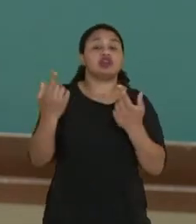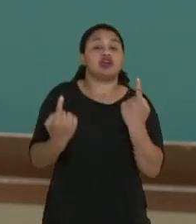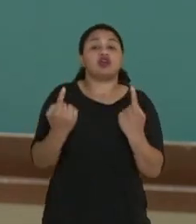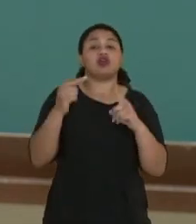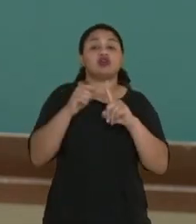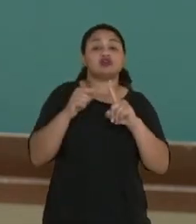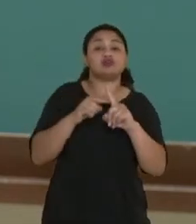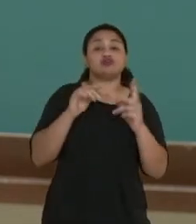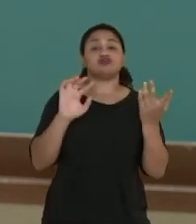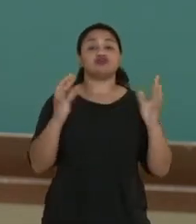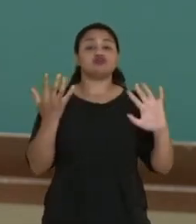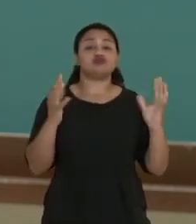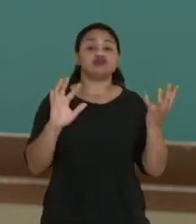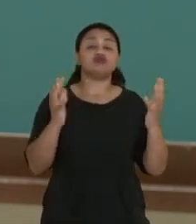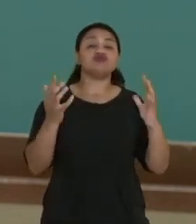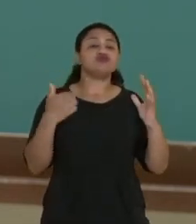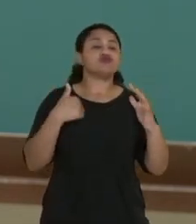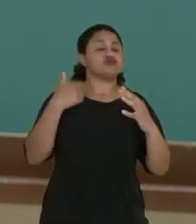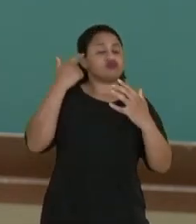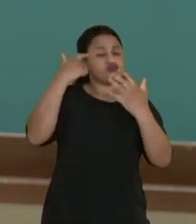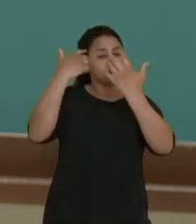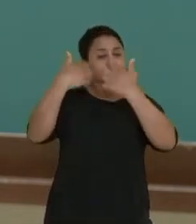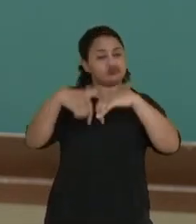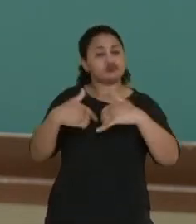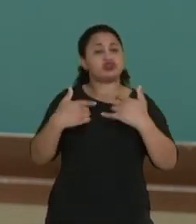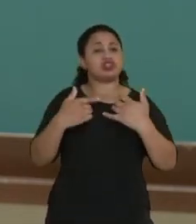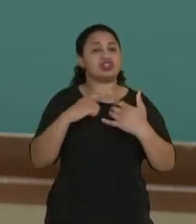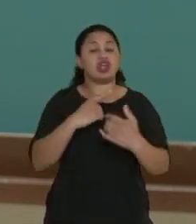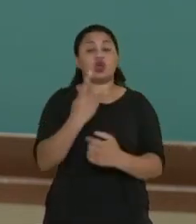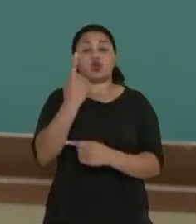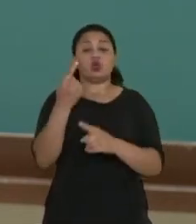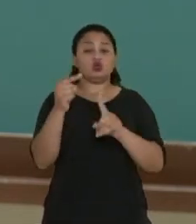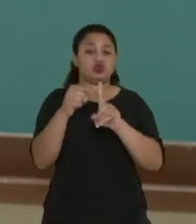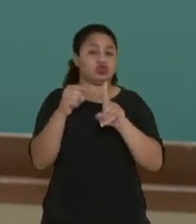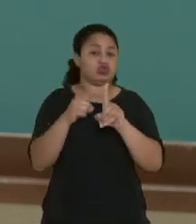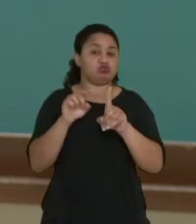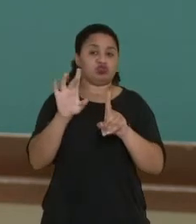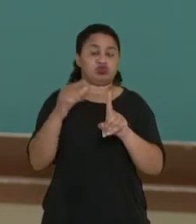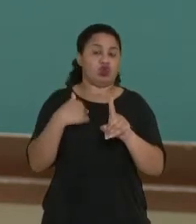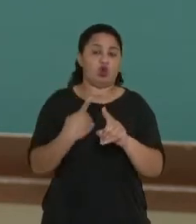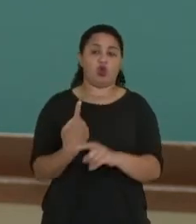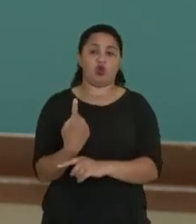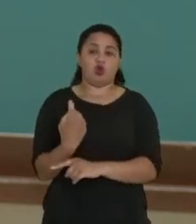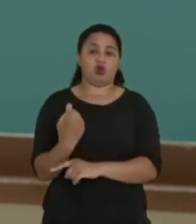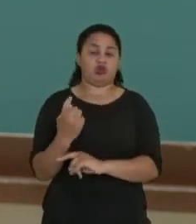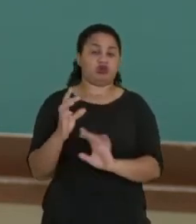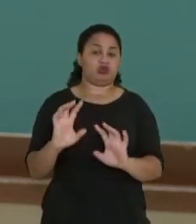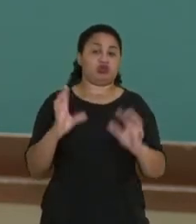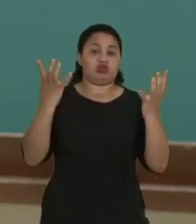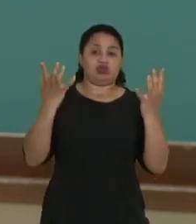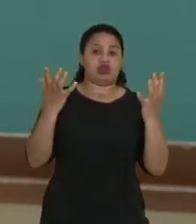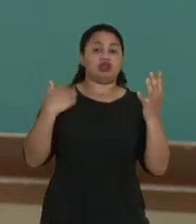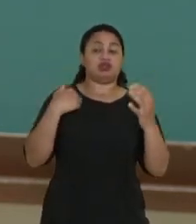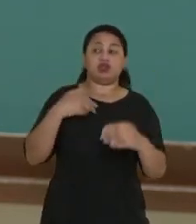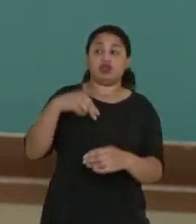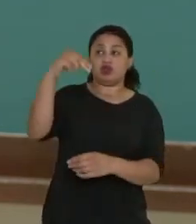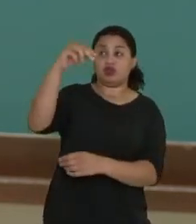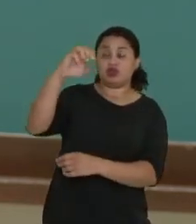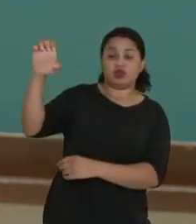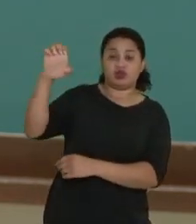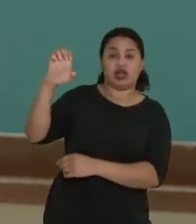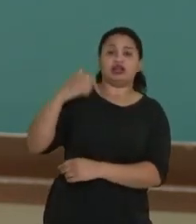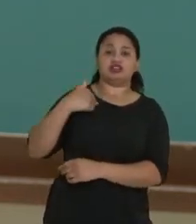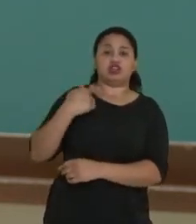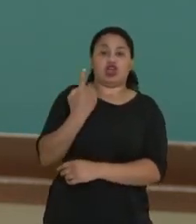climático? Não podemos pensar que existe um único tipo climático, como algumas vezes ocorre. A fala do Nordeste acha